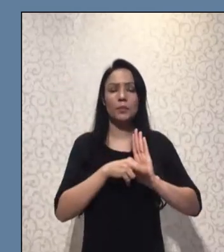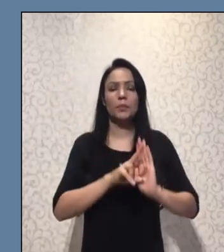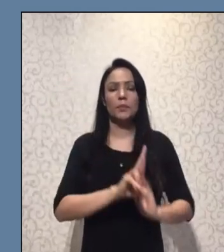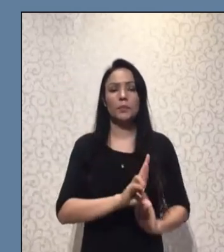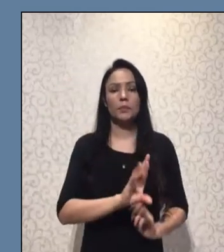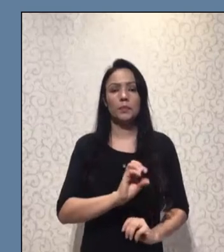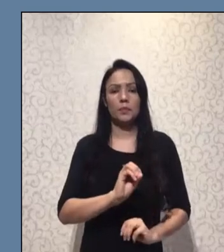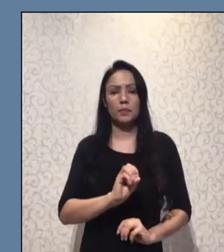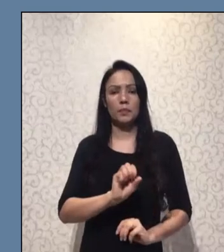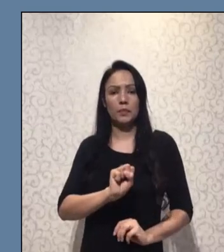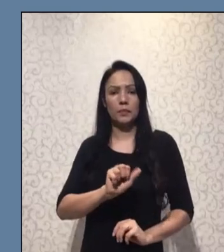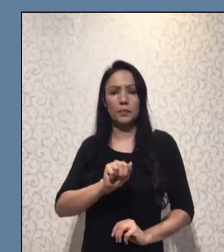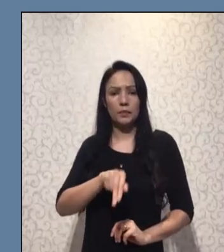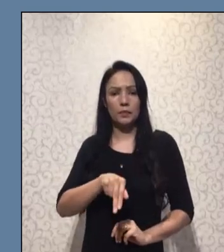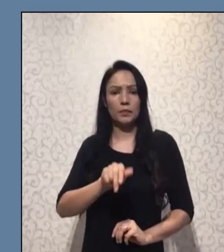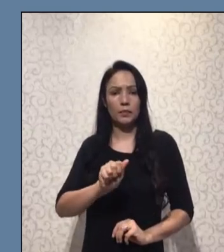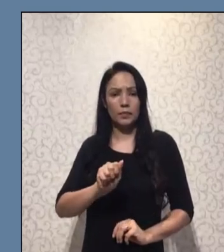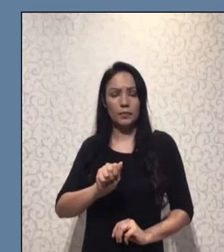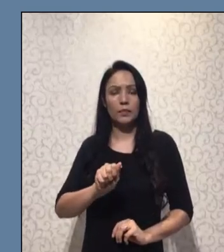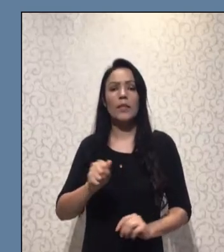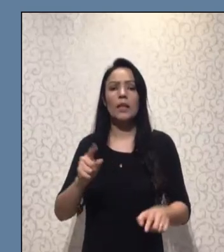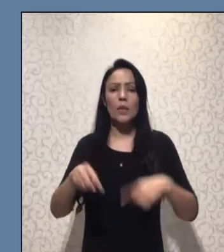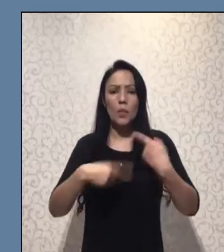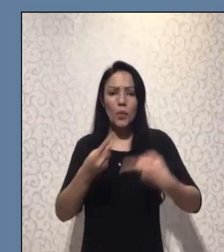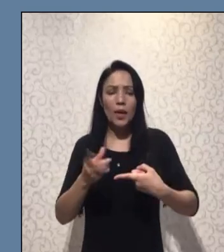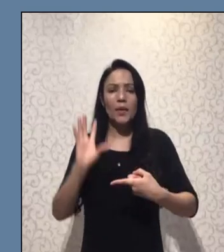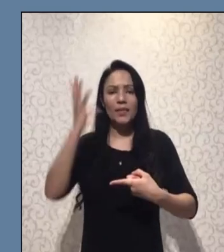que aconteceu? Isso mobilizou